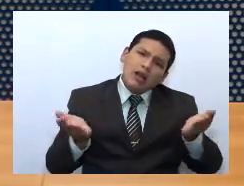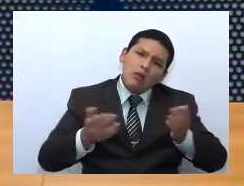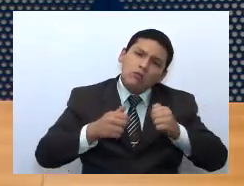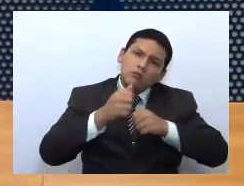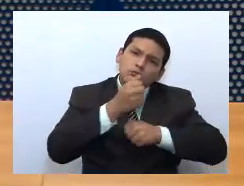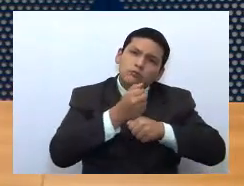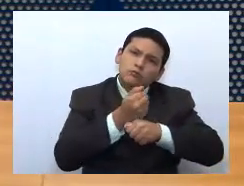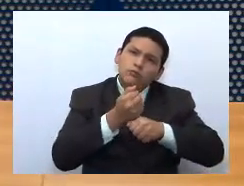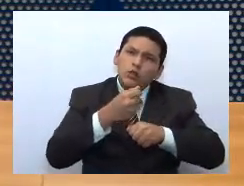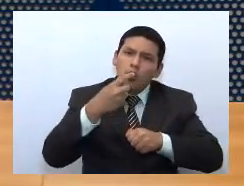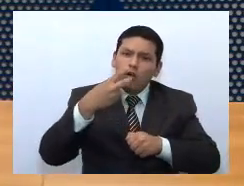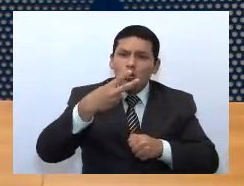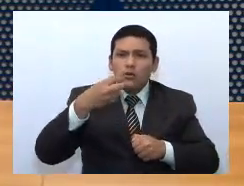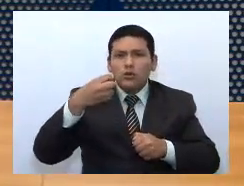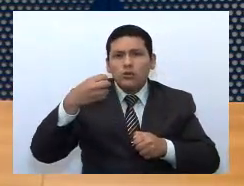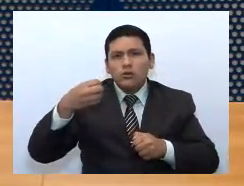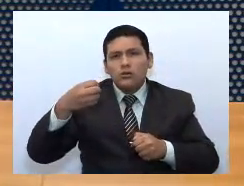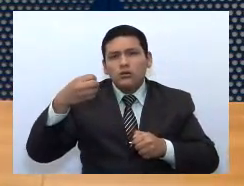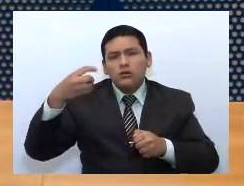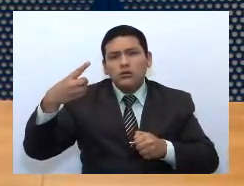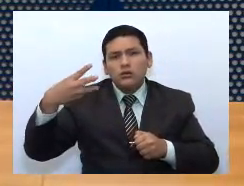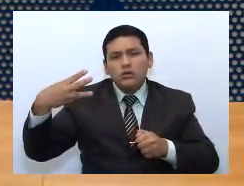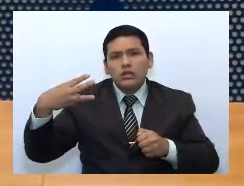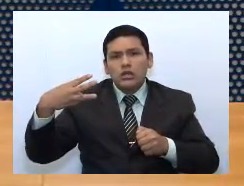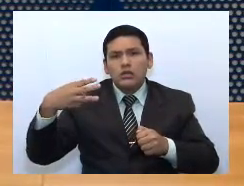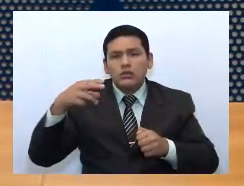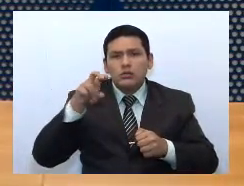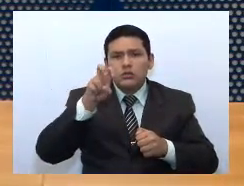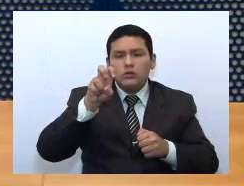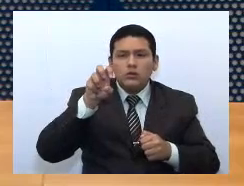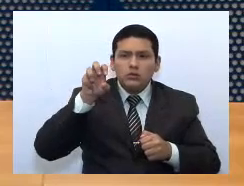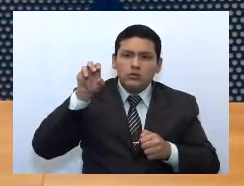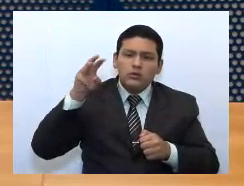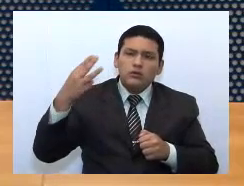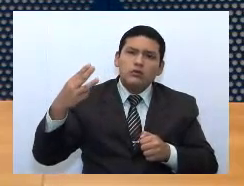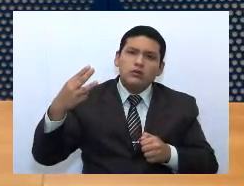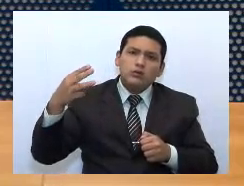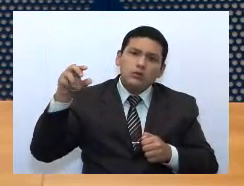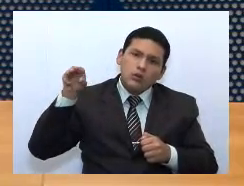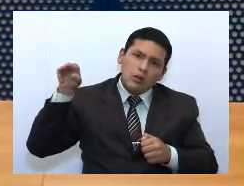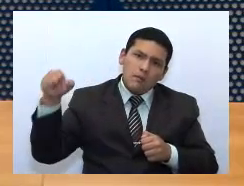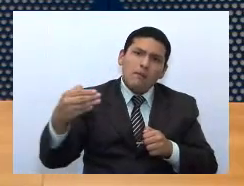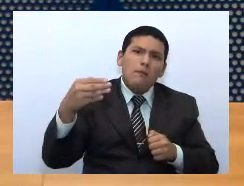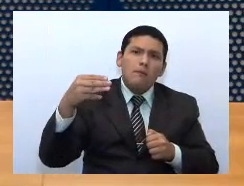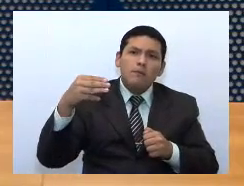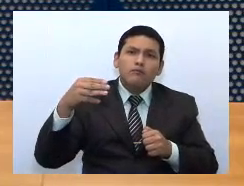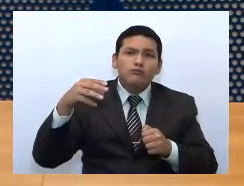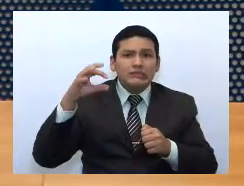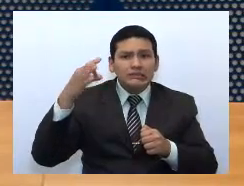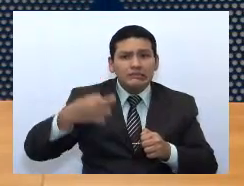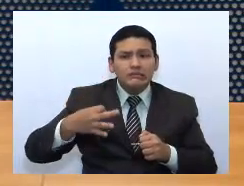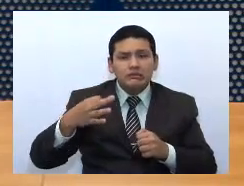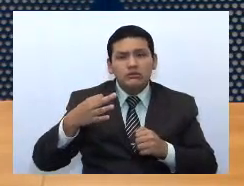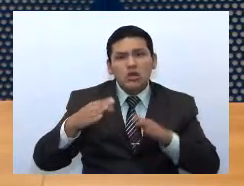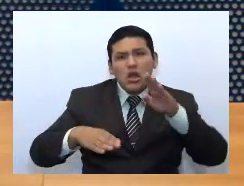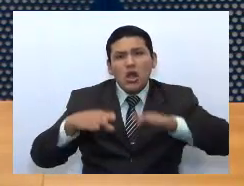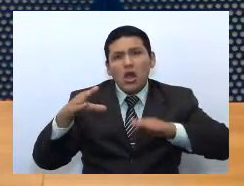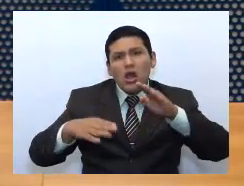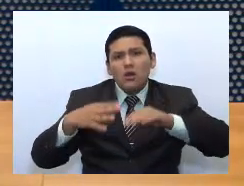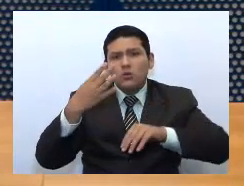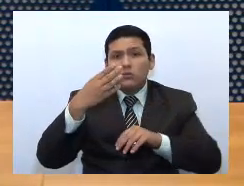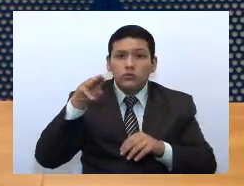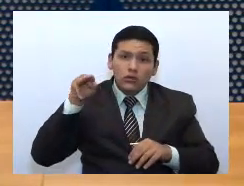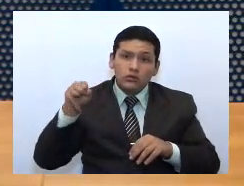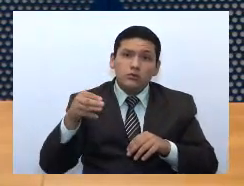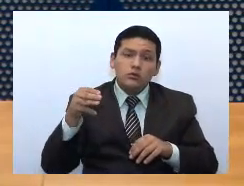a folha em 51 milhões e 200 mil, redondo, sendo que dá uma estimativa de 4 milhões e